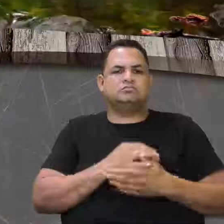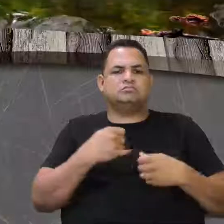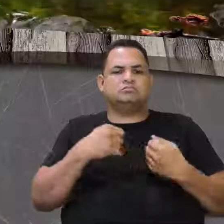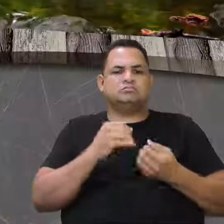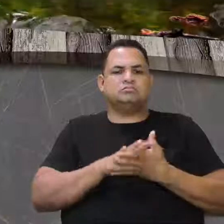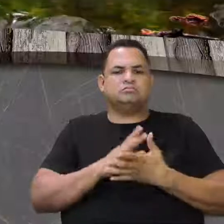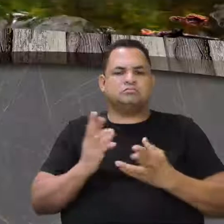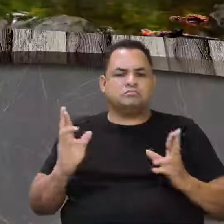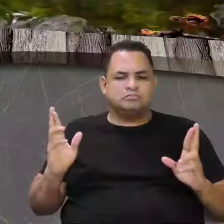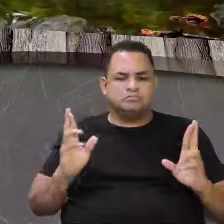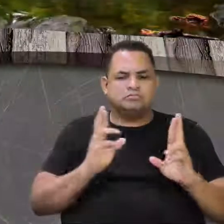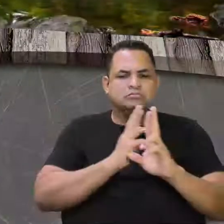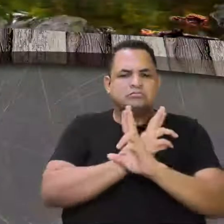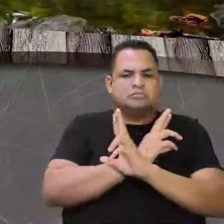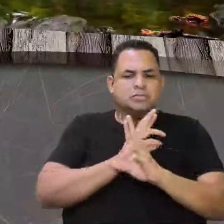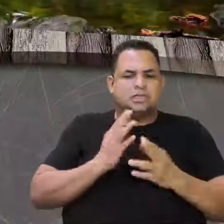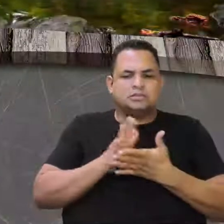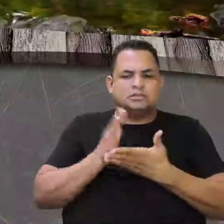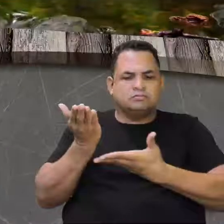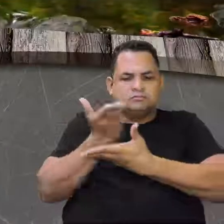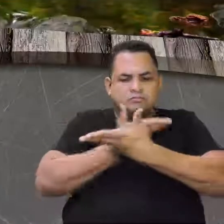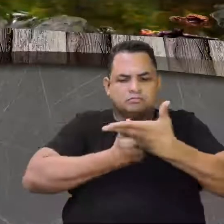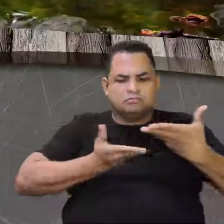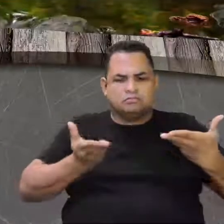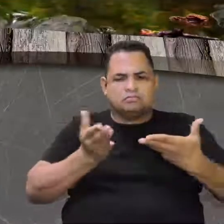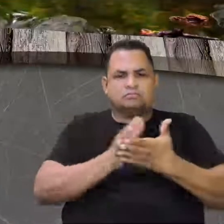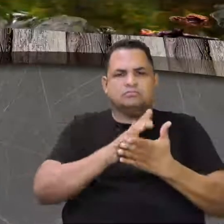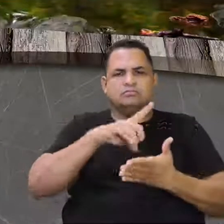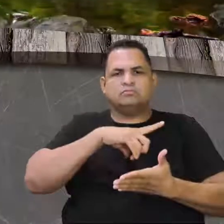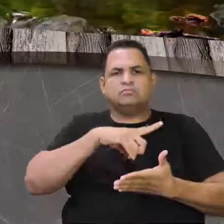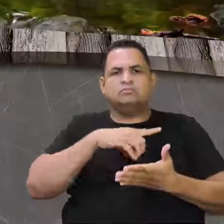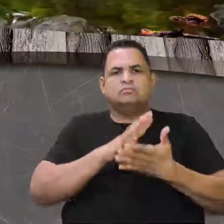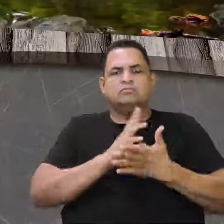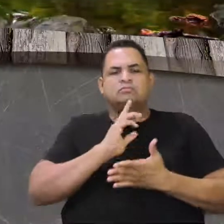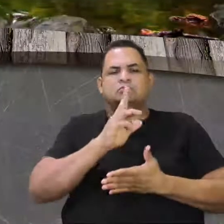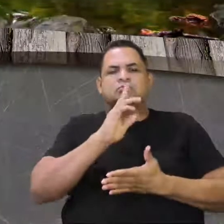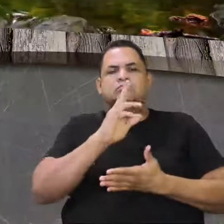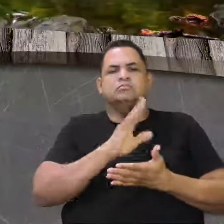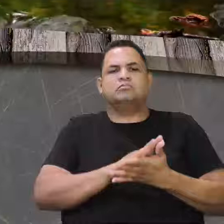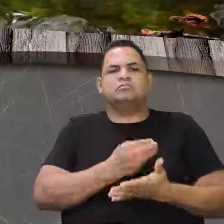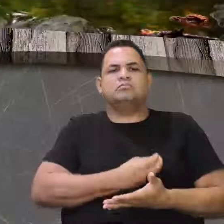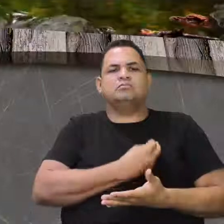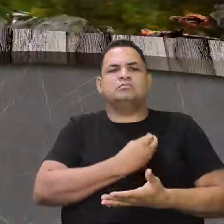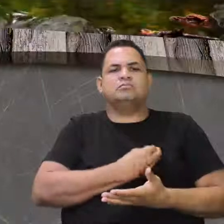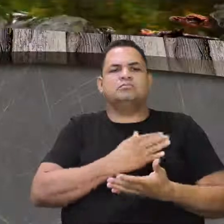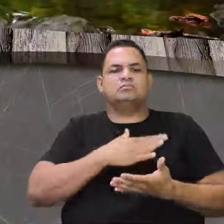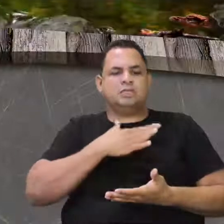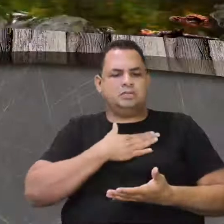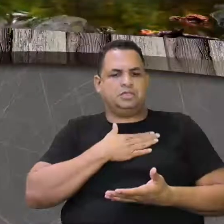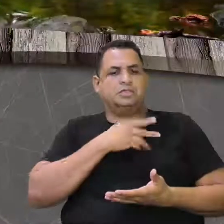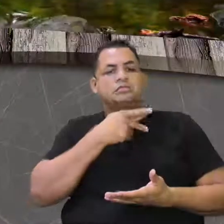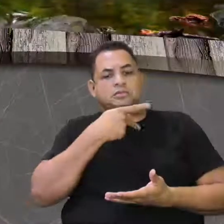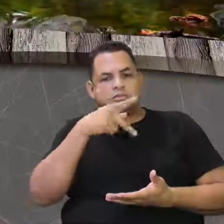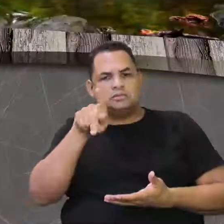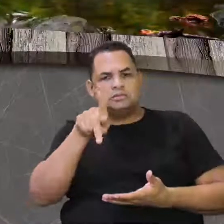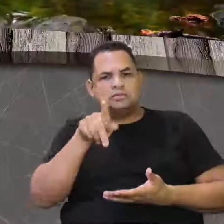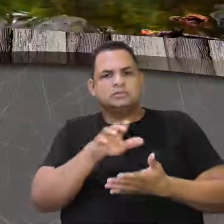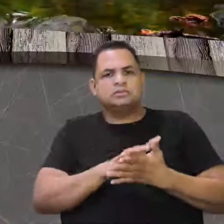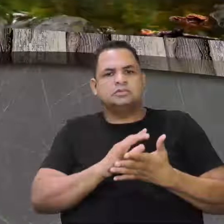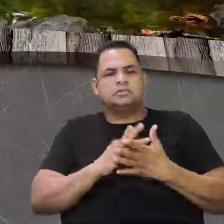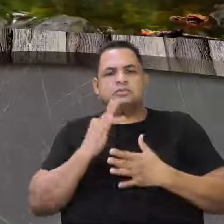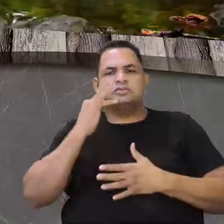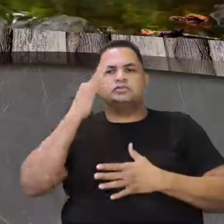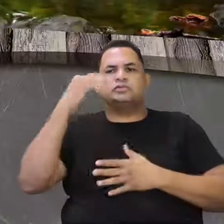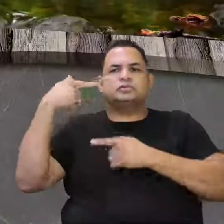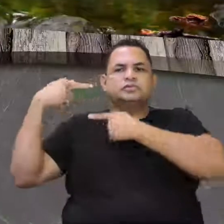em consonância, tudo tem que estar em harmonia para que haja a manutenção da vida, da minha, da sua, das